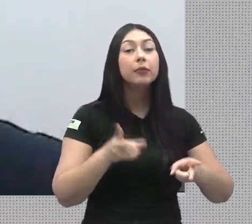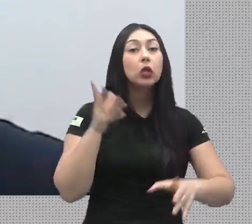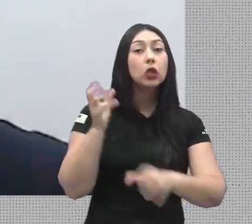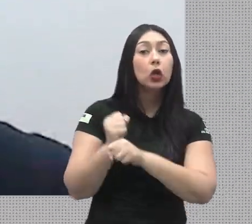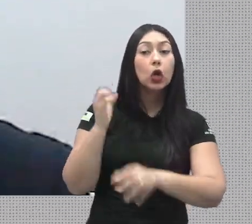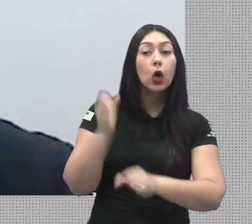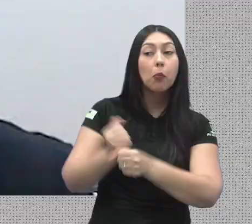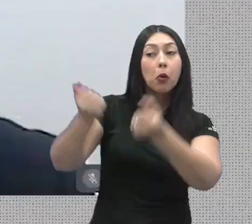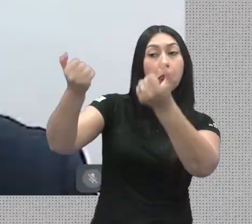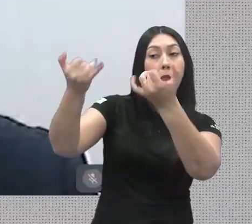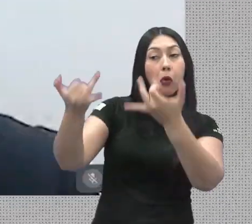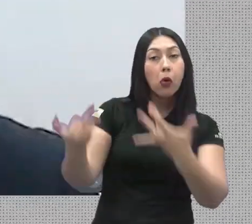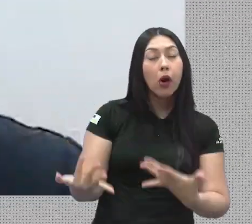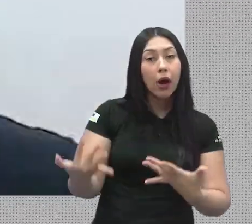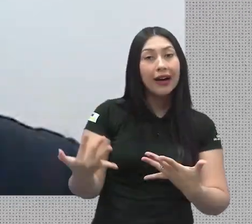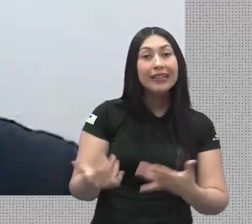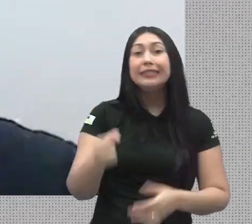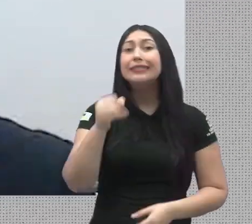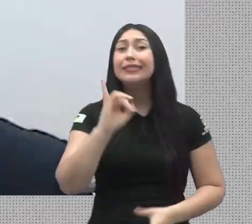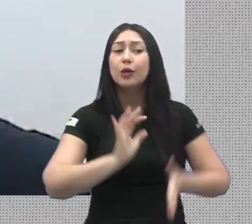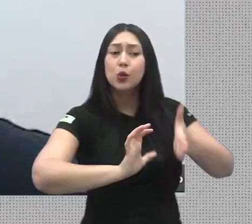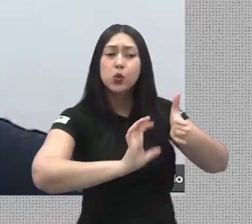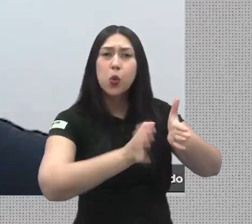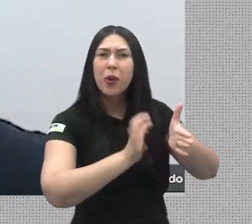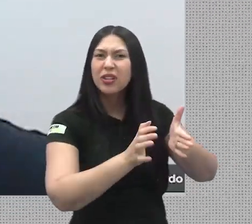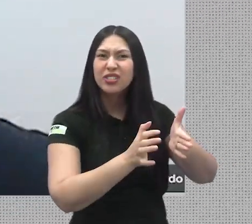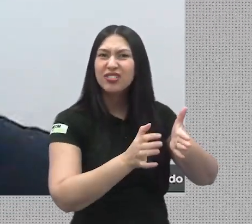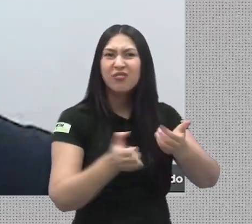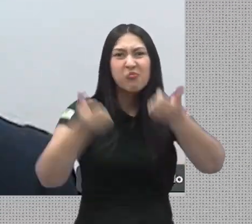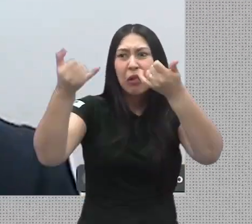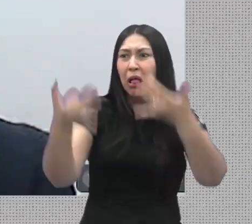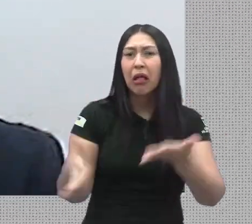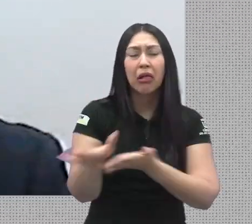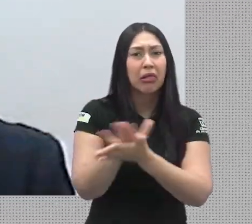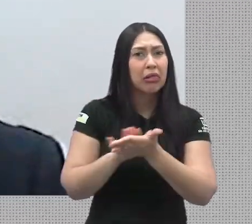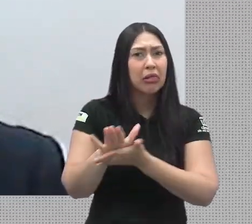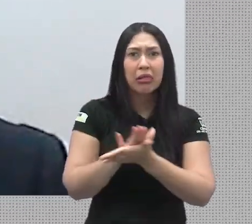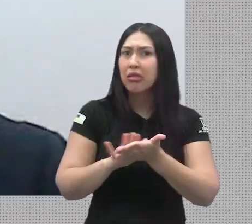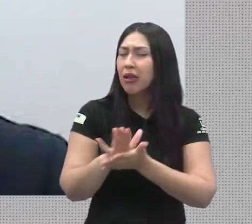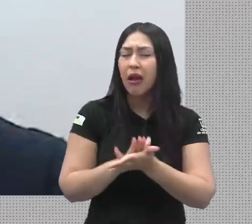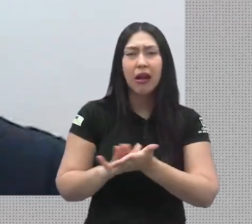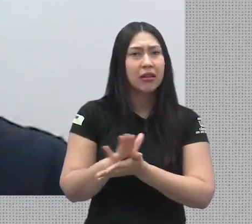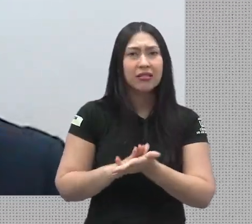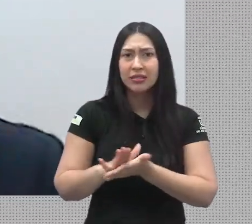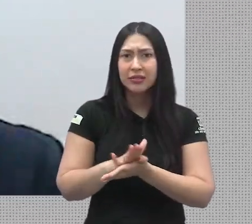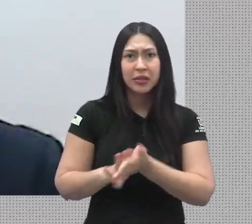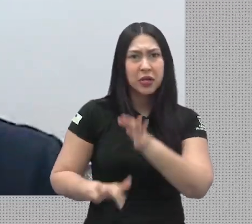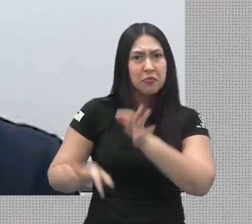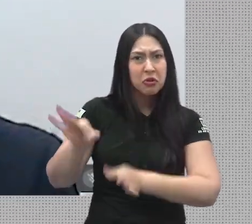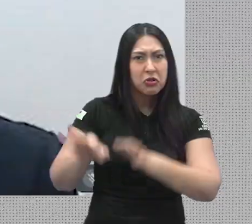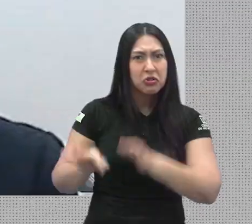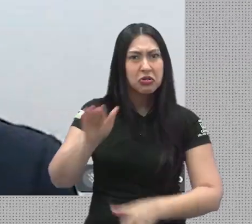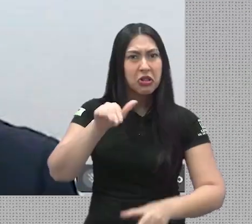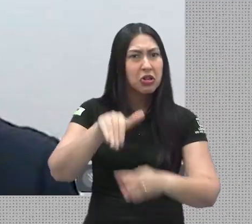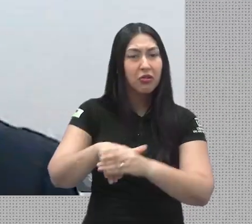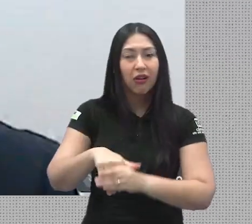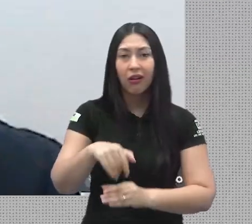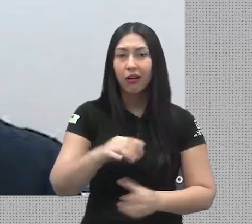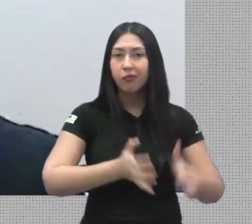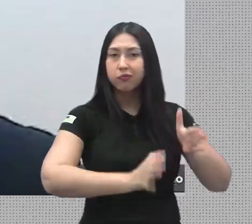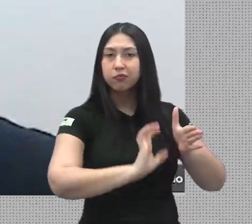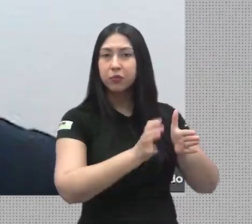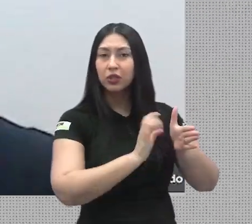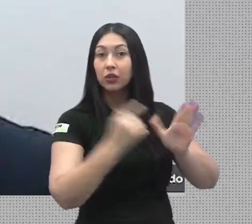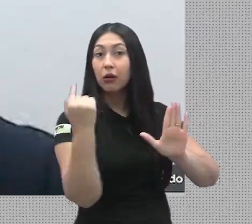a prestação de contas. O partido político que não promove prestações de contas perante a justiça